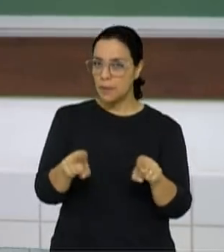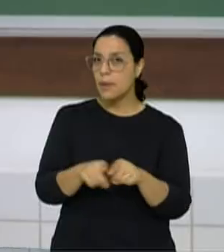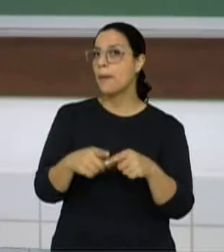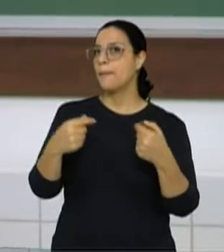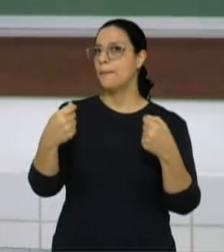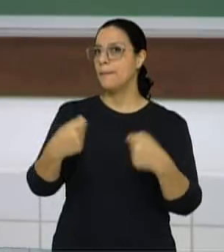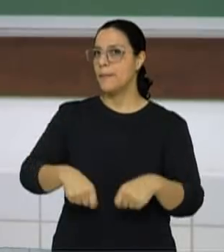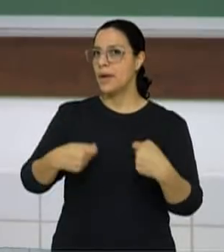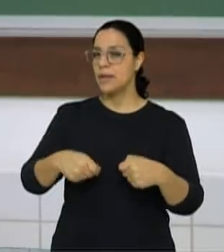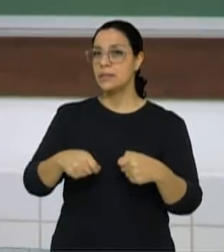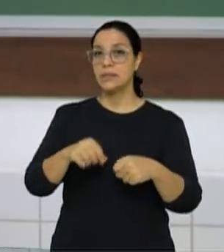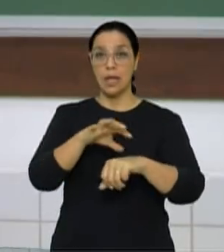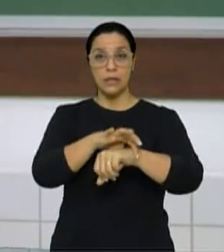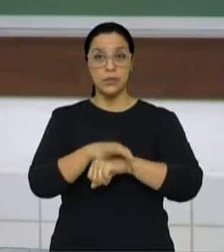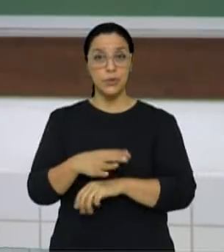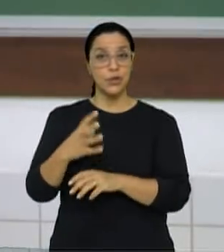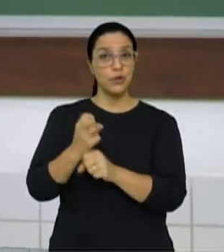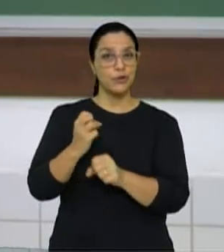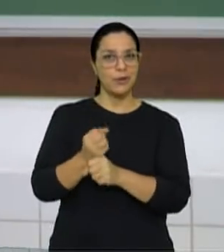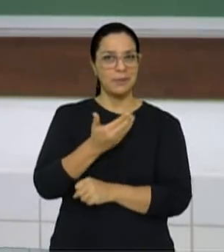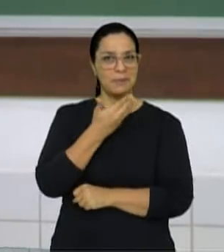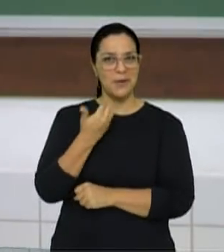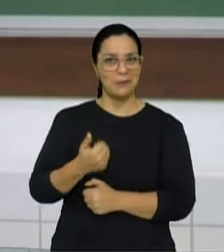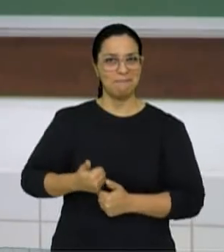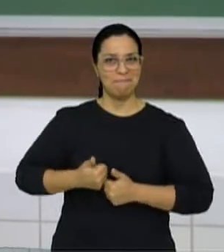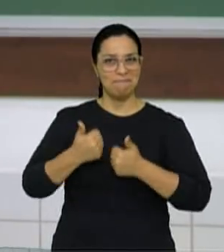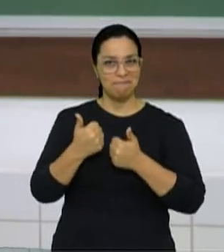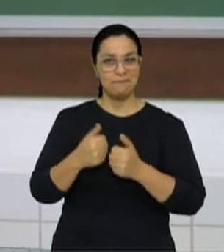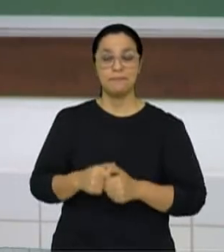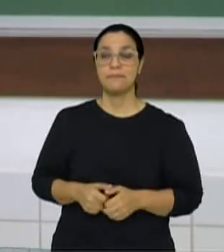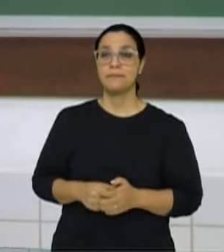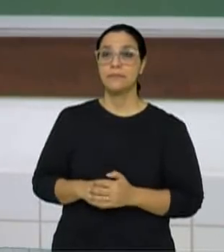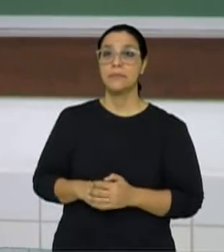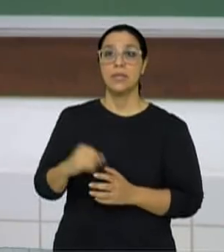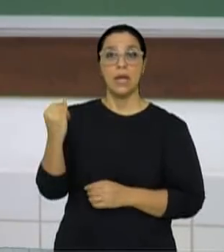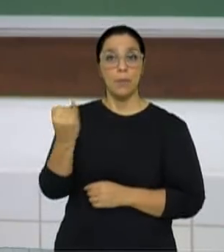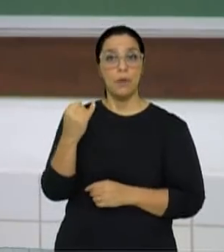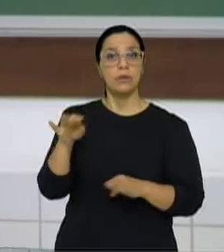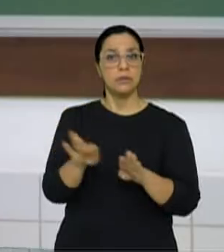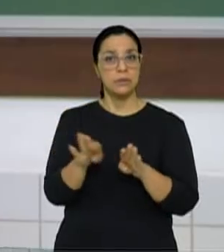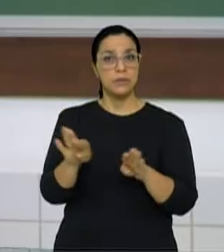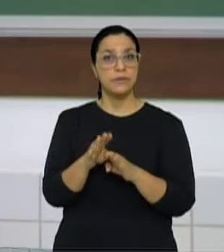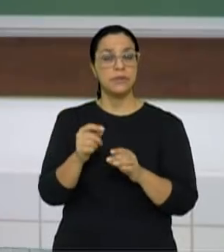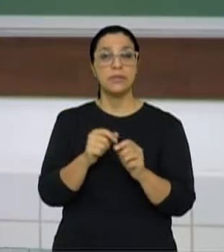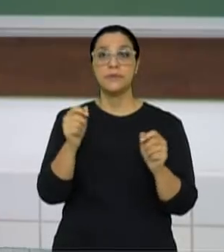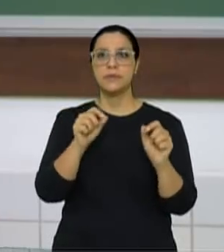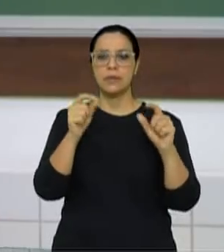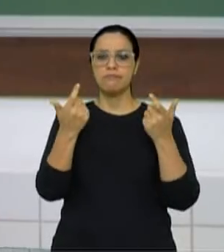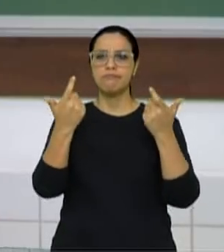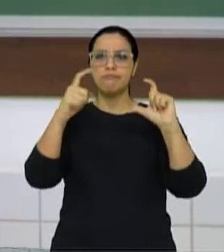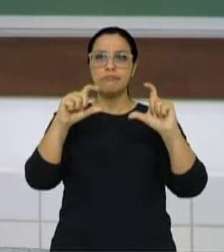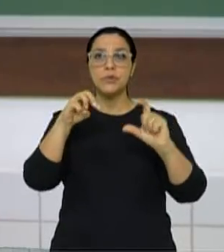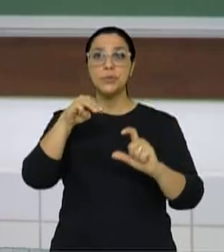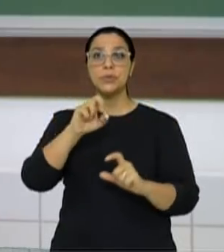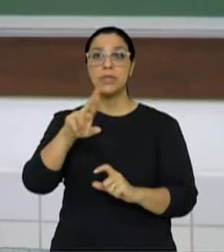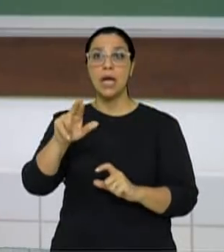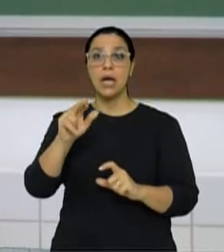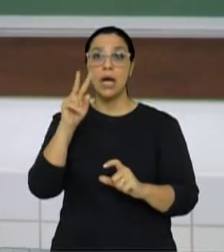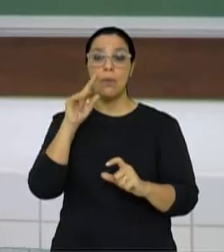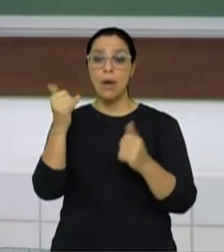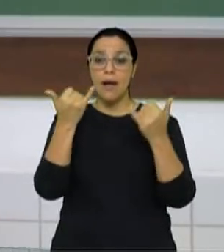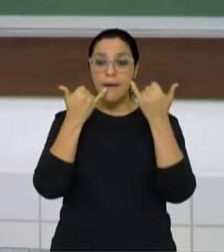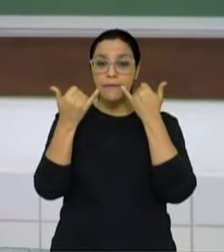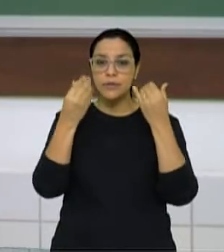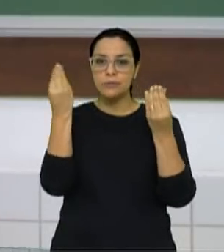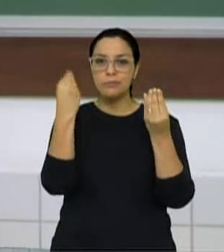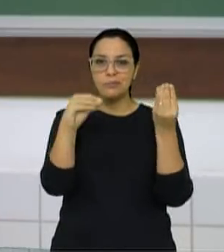faça para garantir uma nota melhor, ok? E aí é importante que vocês também fiquem de olho nos murais que os